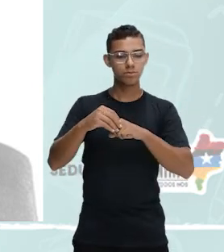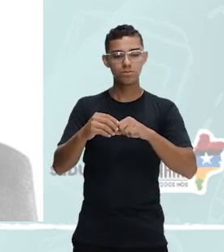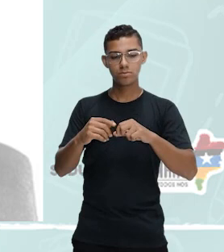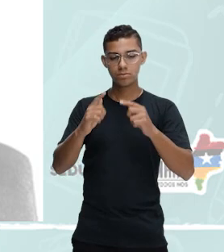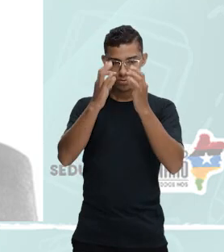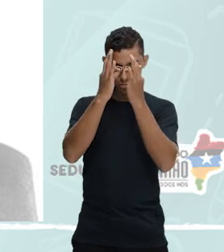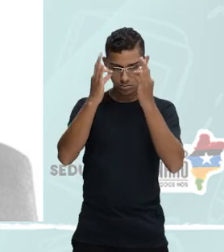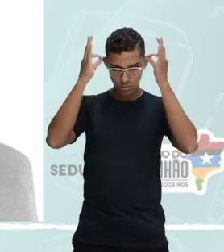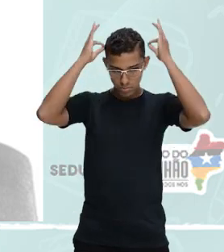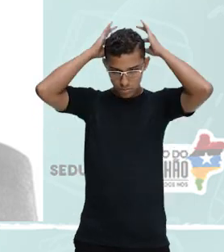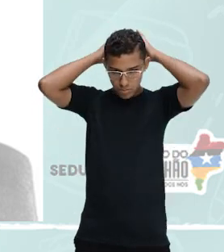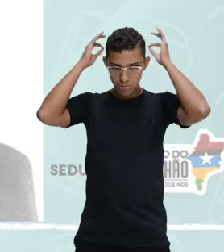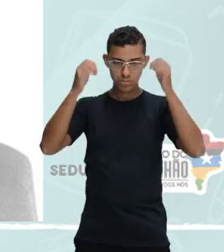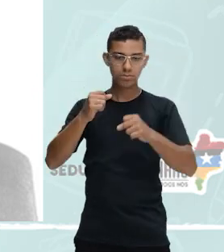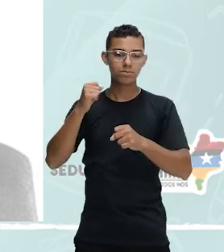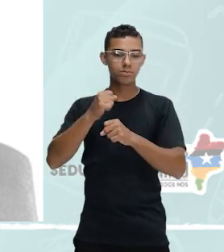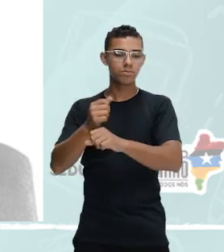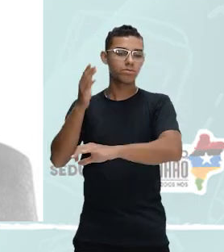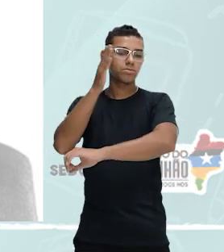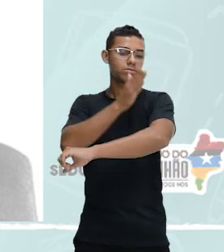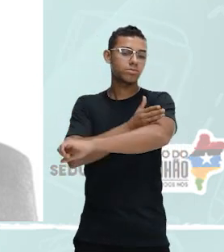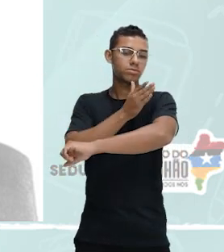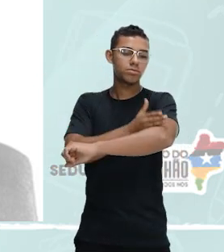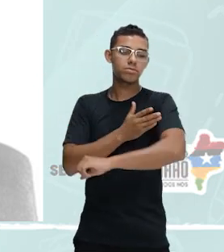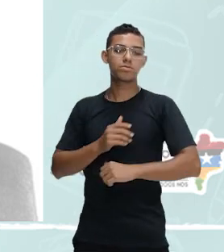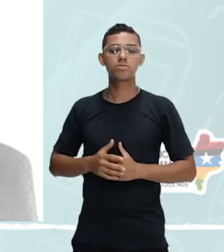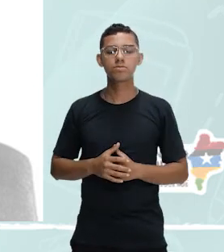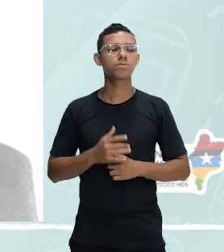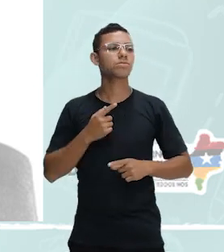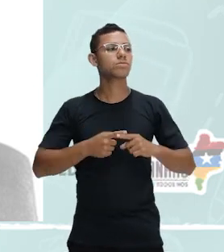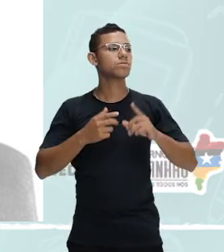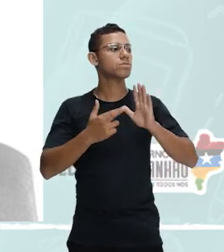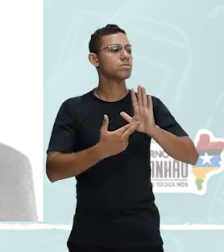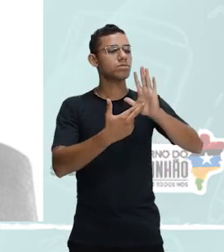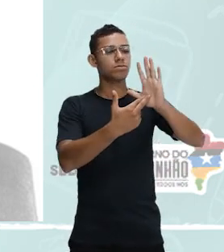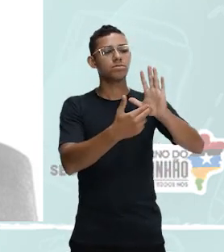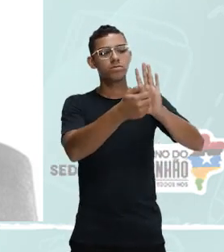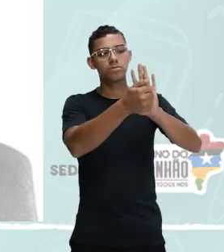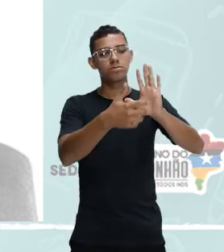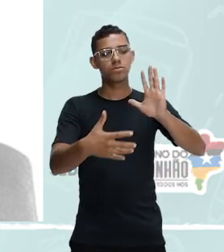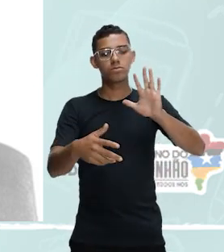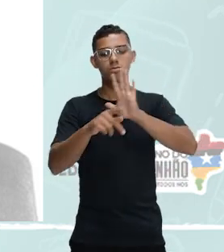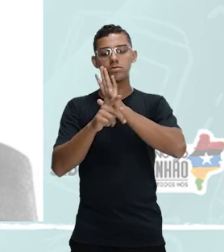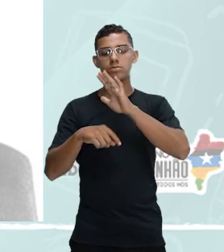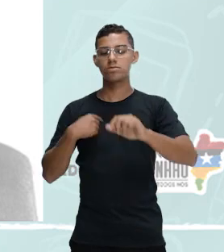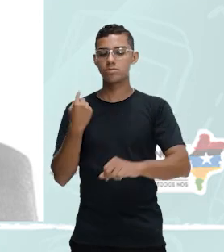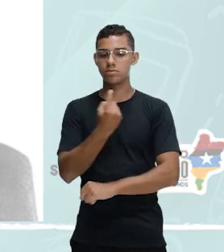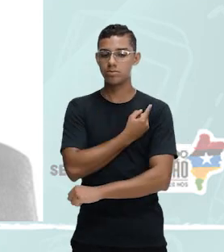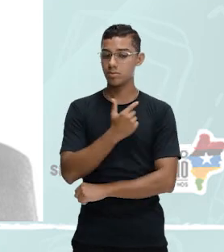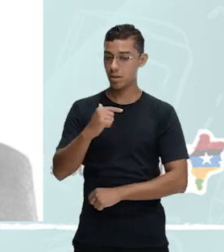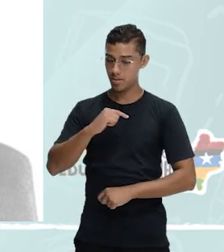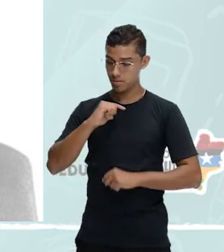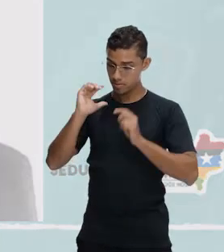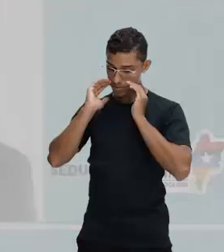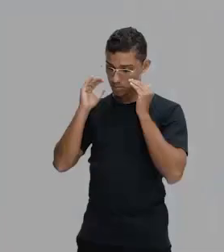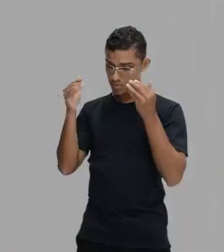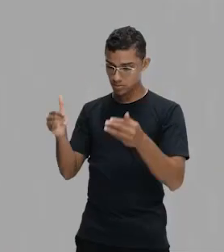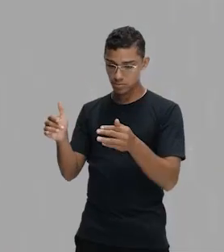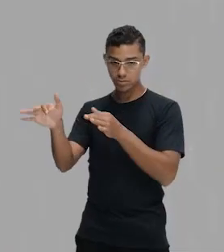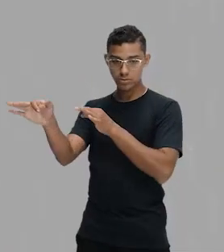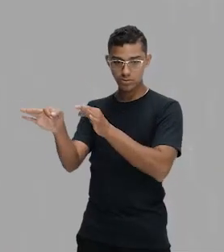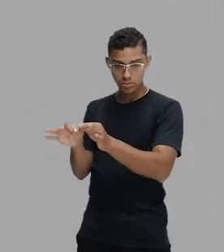Grécia Antiga. Por que se tem essa referência à Grécia Antiga? Porque é ali que nós tivemos uma